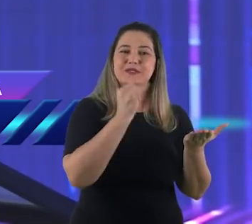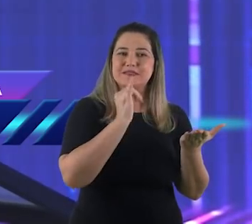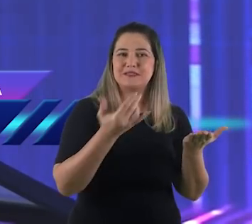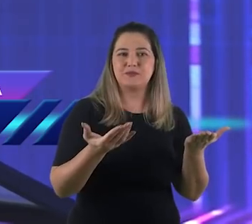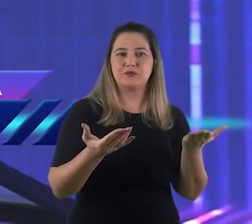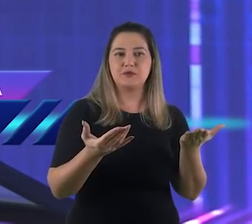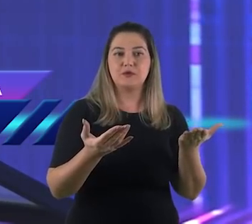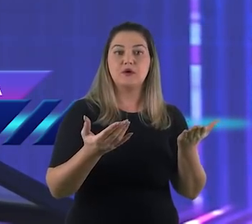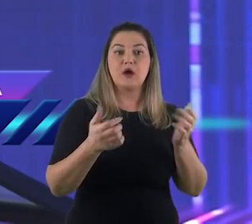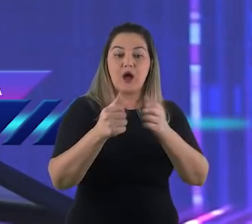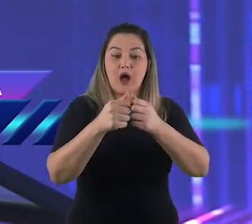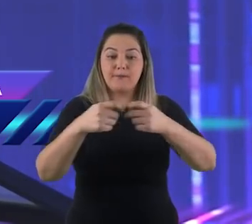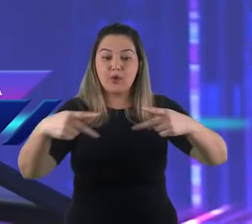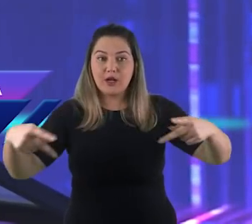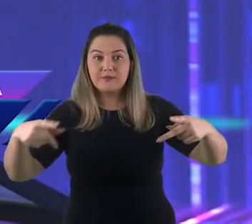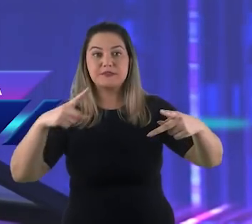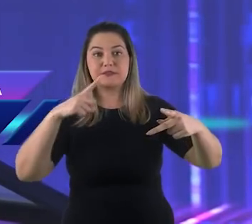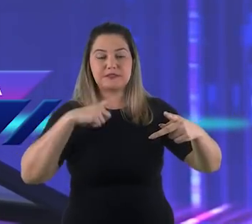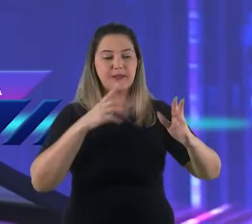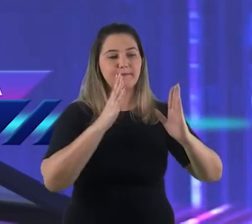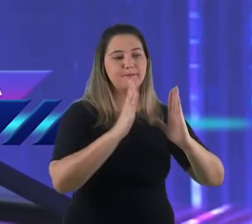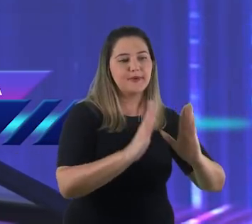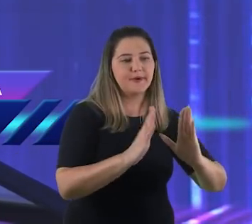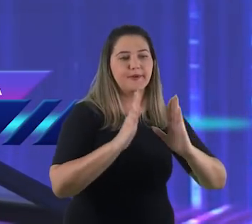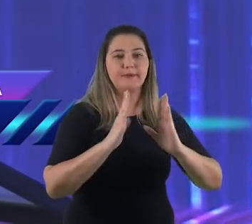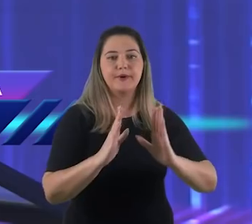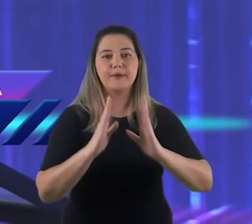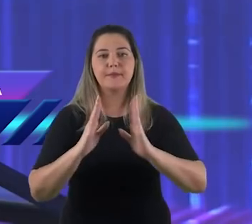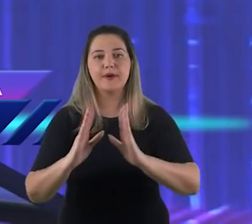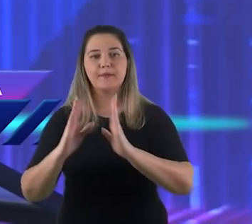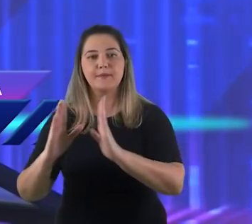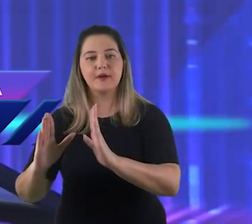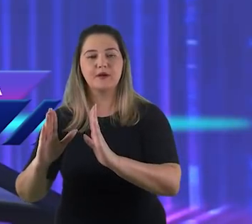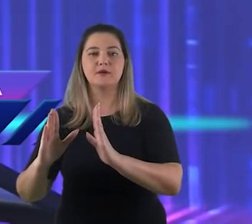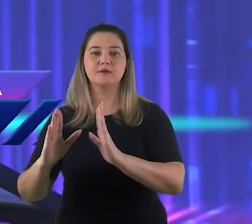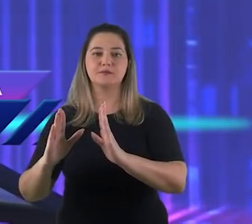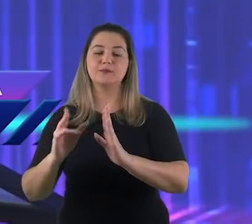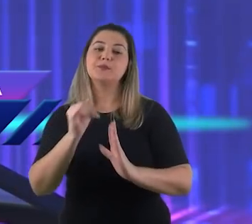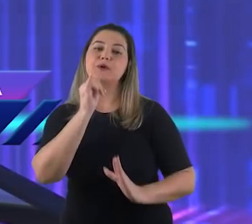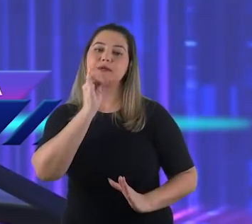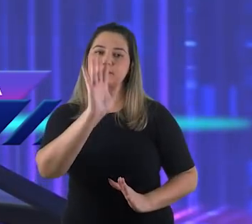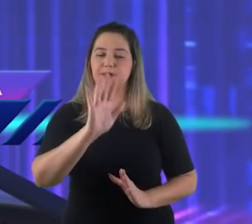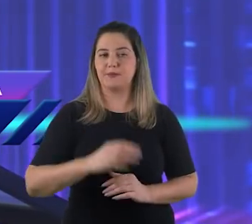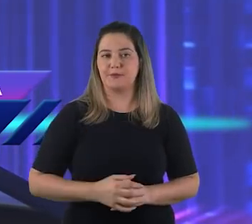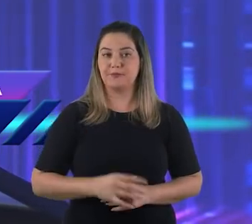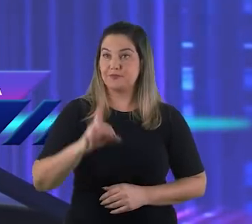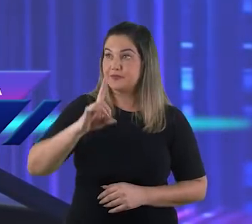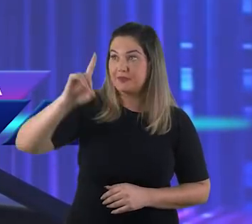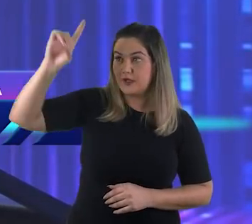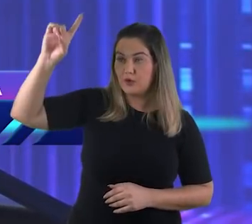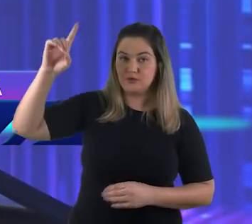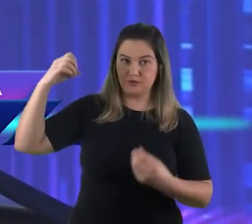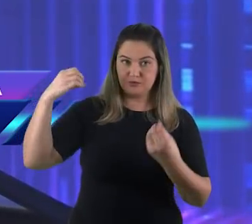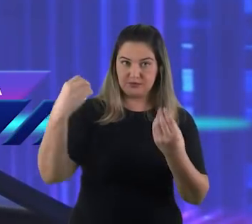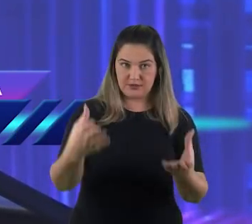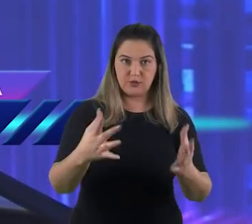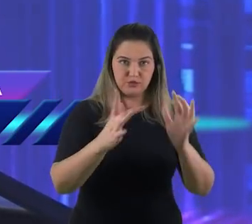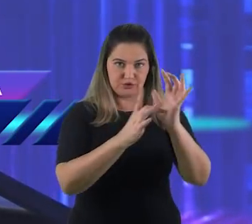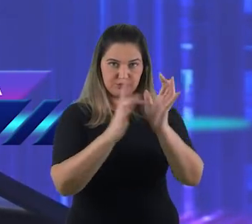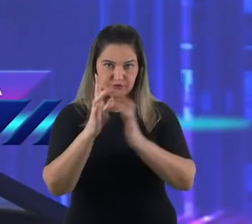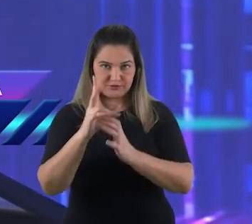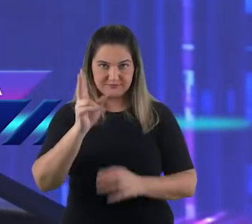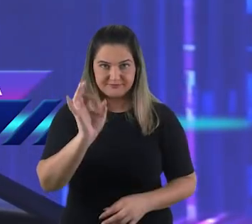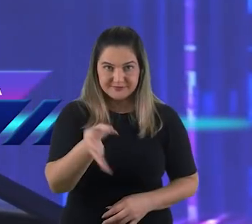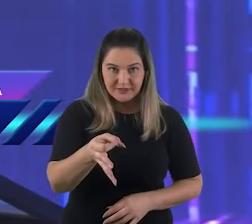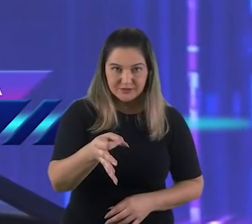Apocalipse, ele passou por alguns estágios, e eu vejo nesses estágios o cuidado de Deus. Por exemplo, Deus enviou o seu Filho,